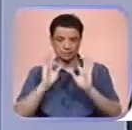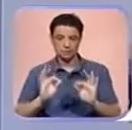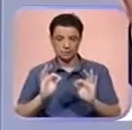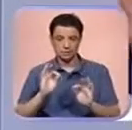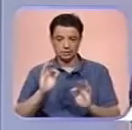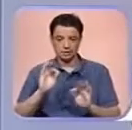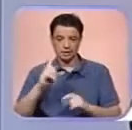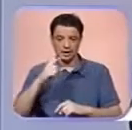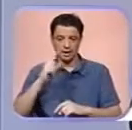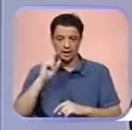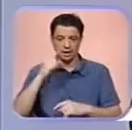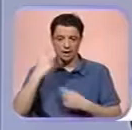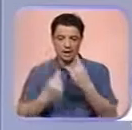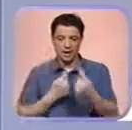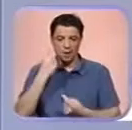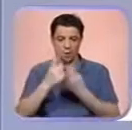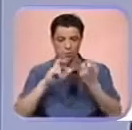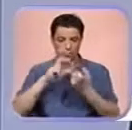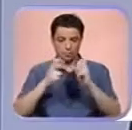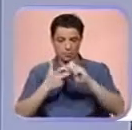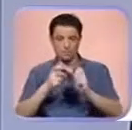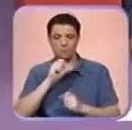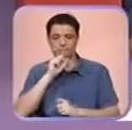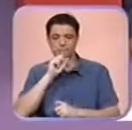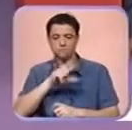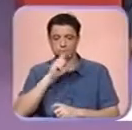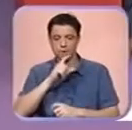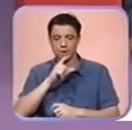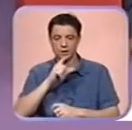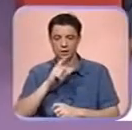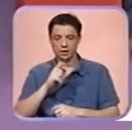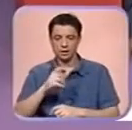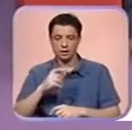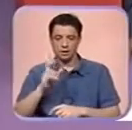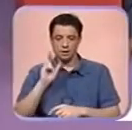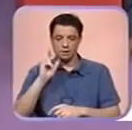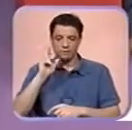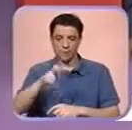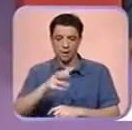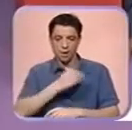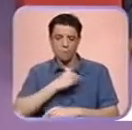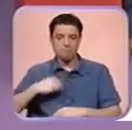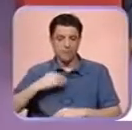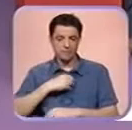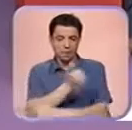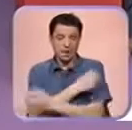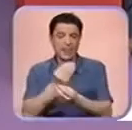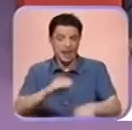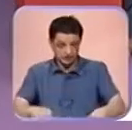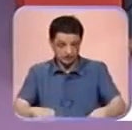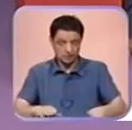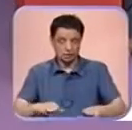depois quente. Se houver também algum problema, ele poderá ser inicialmente despistado no pediatra que depois encaminha para o oftalmologista, também. Não